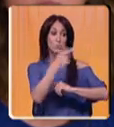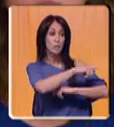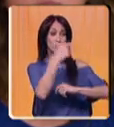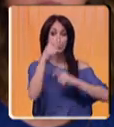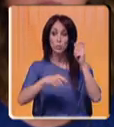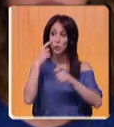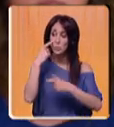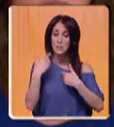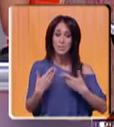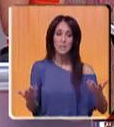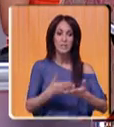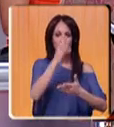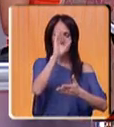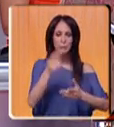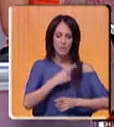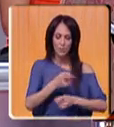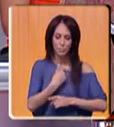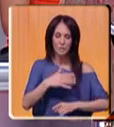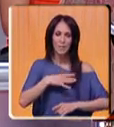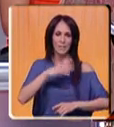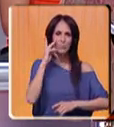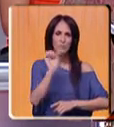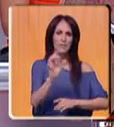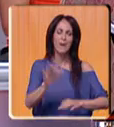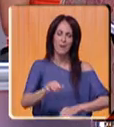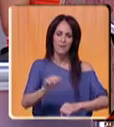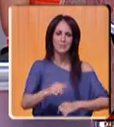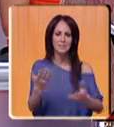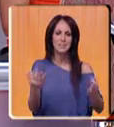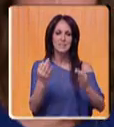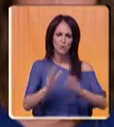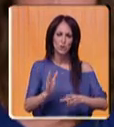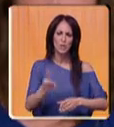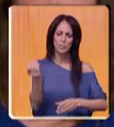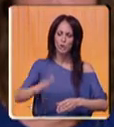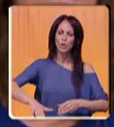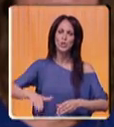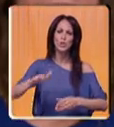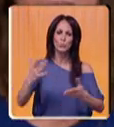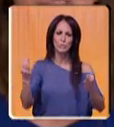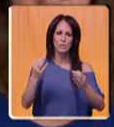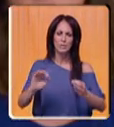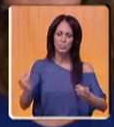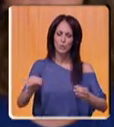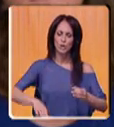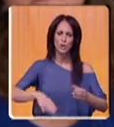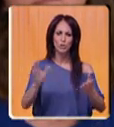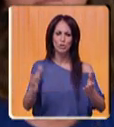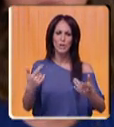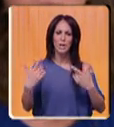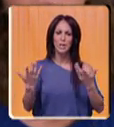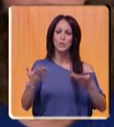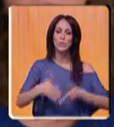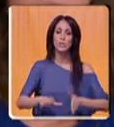costumo dizer. Já o António sabia que era da música que queria fazer vida. Ah, sim, sim, sim. Isto já vem de criança. Já vem de Lourenço Marques. Já vem de